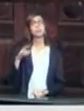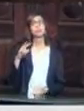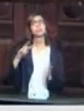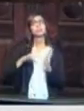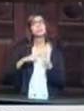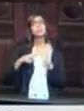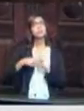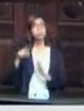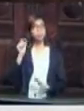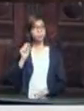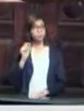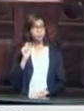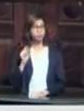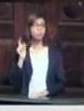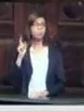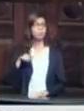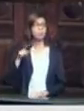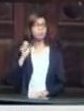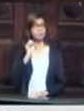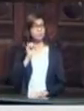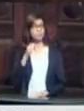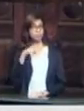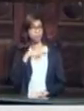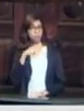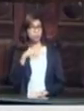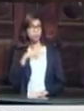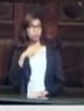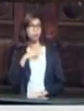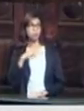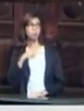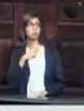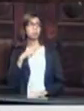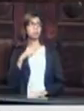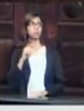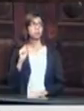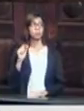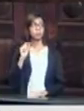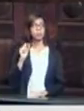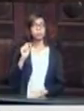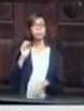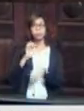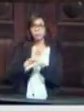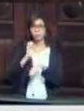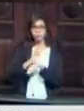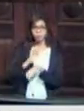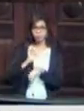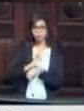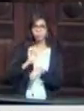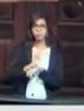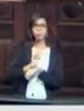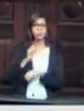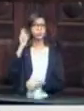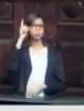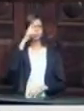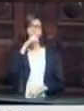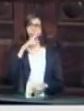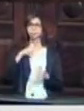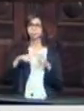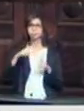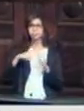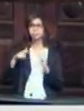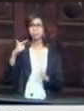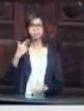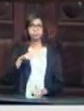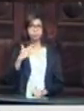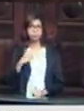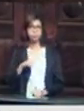significava exatamente, se tivesse entrado para o Tesouro, o Estado não estar em dificuldades como